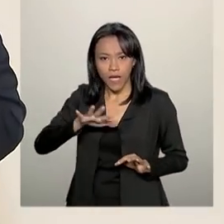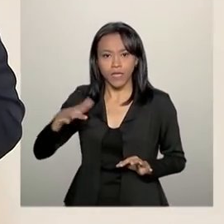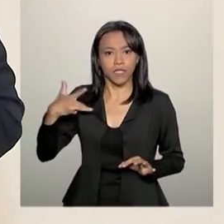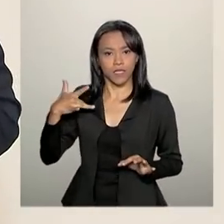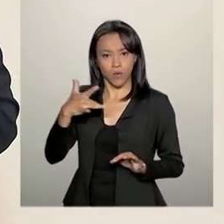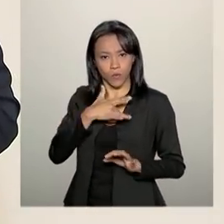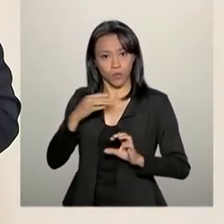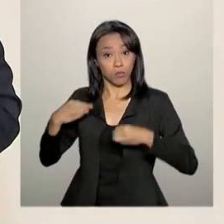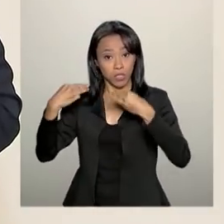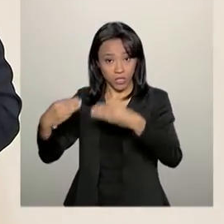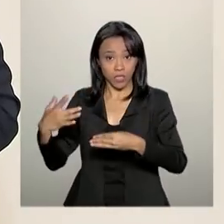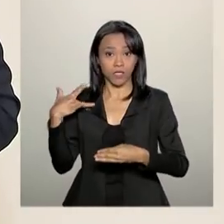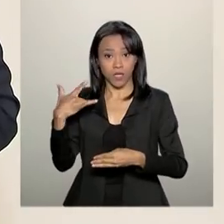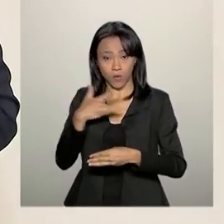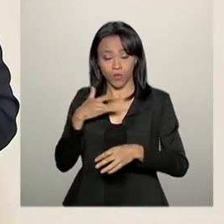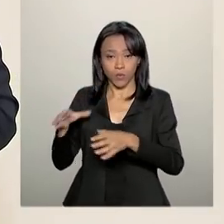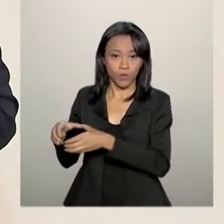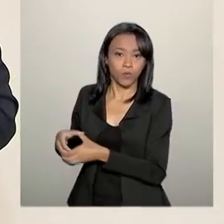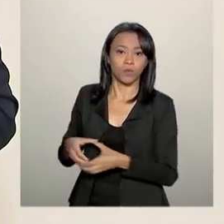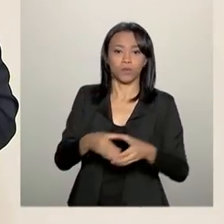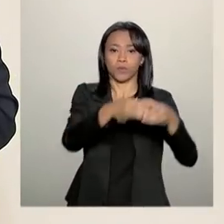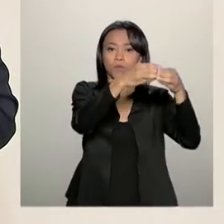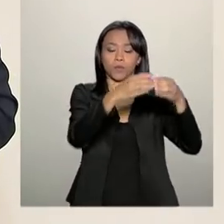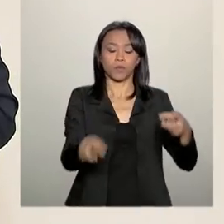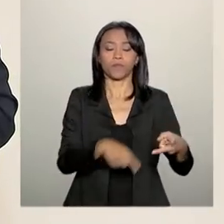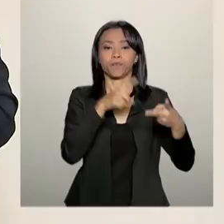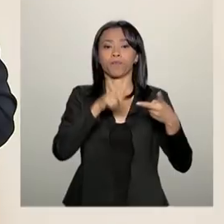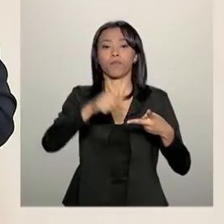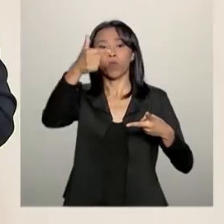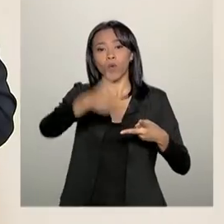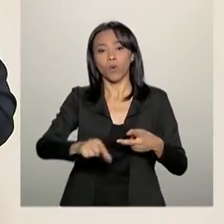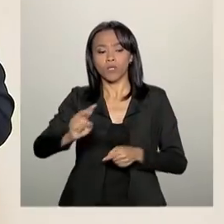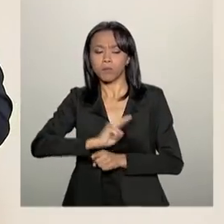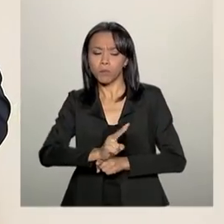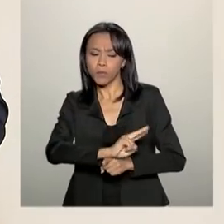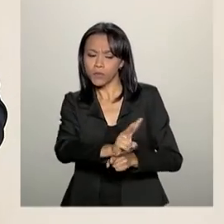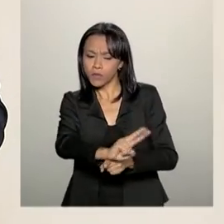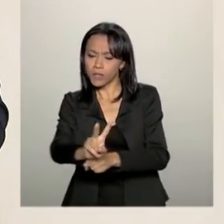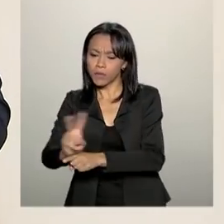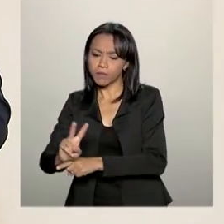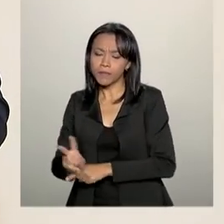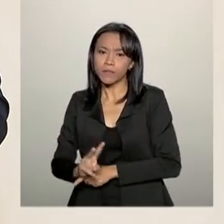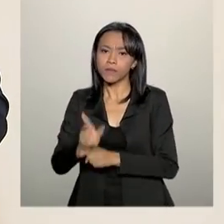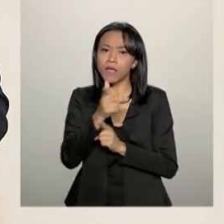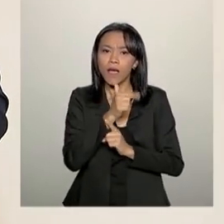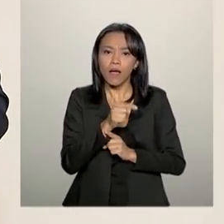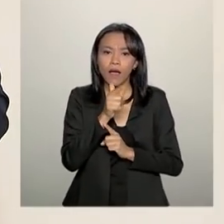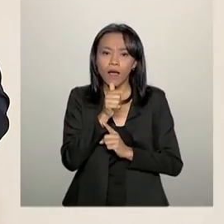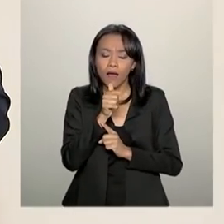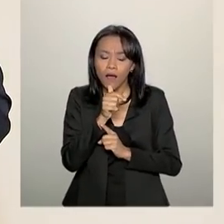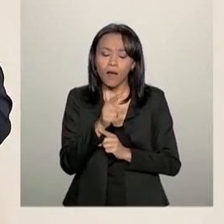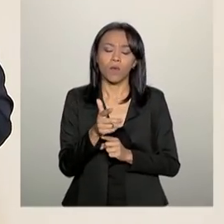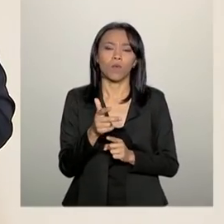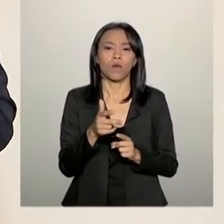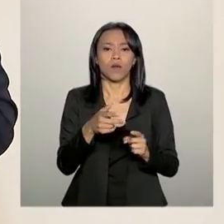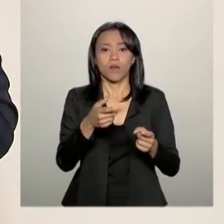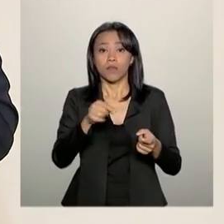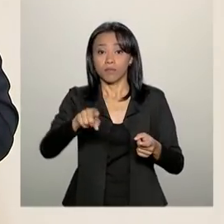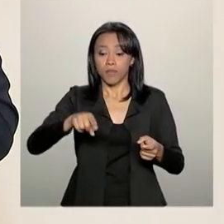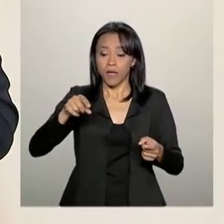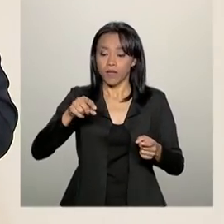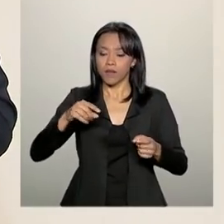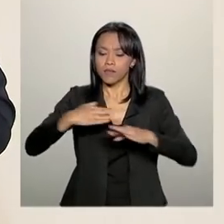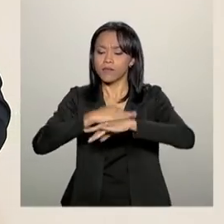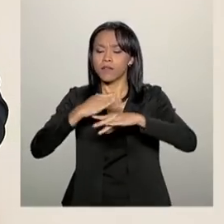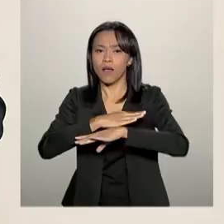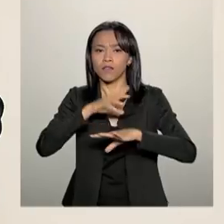da Saúde. Monitoramento da interrupção da captação de água para partes da região